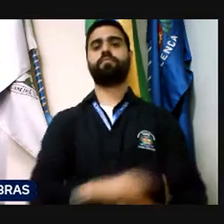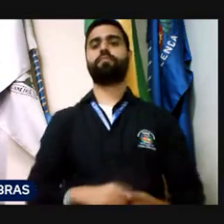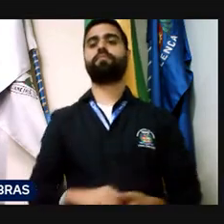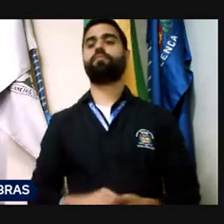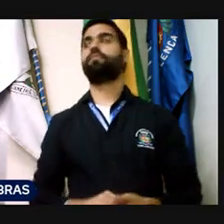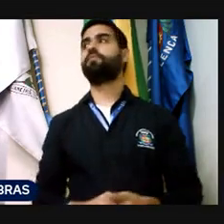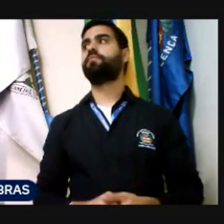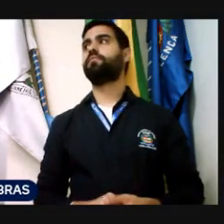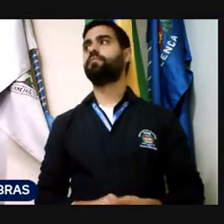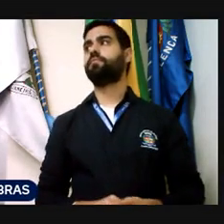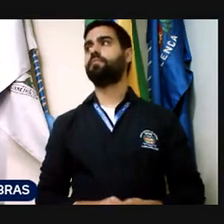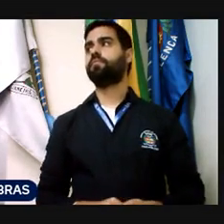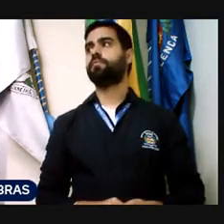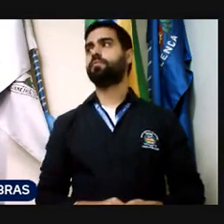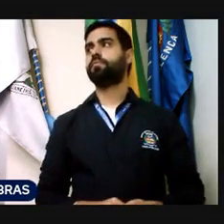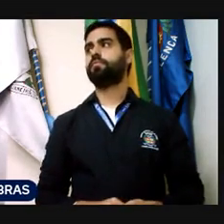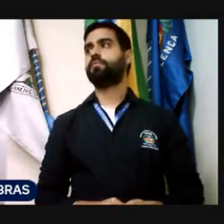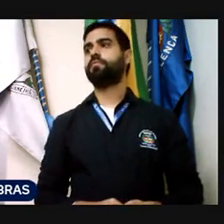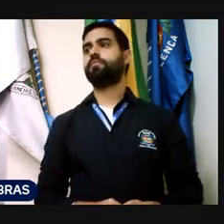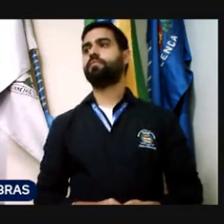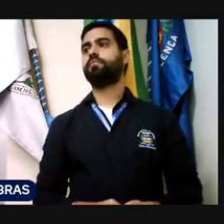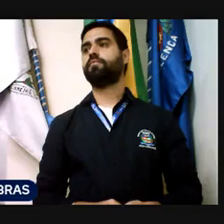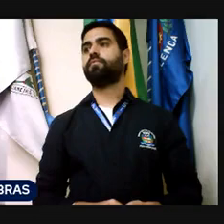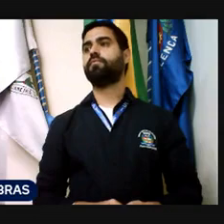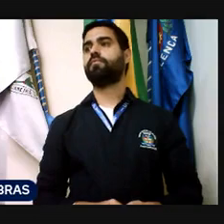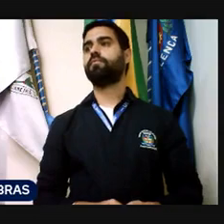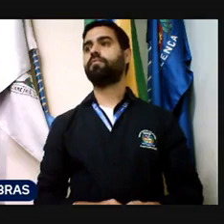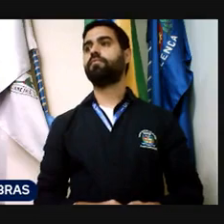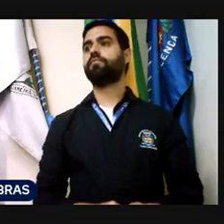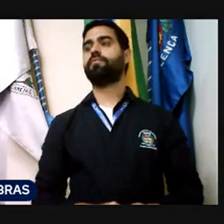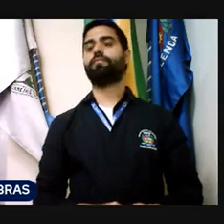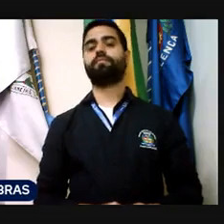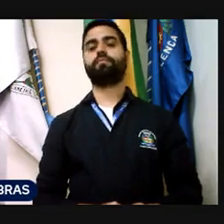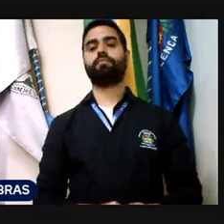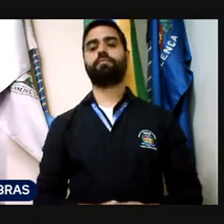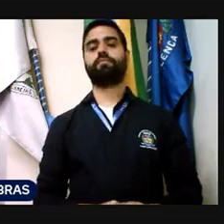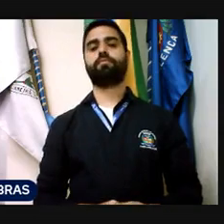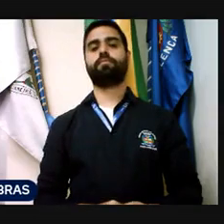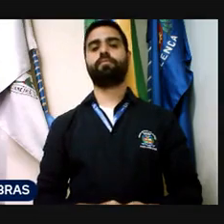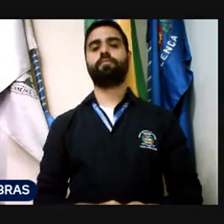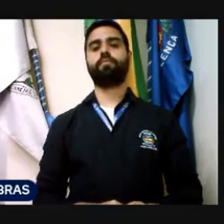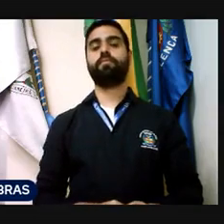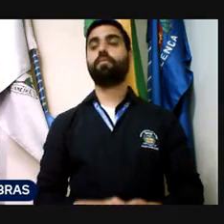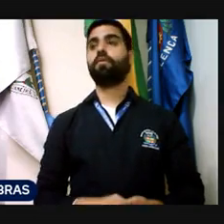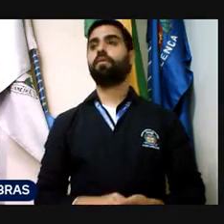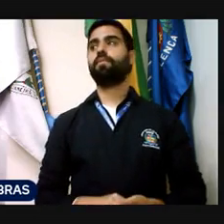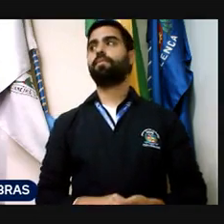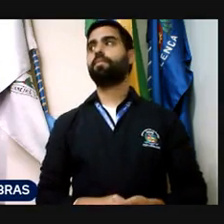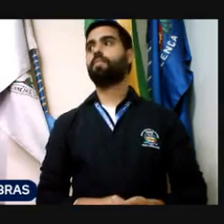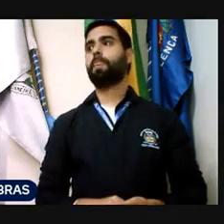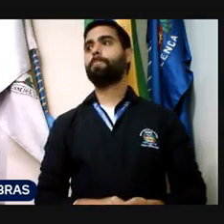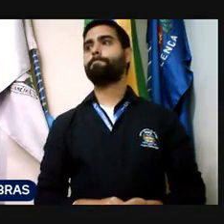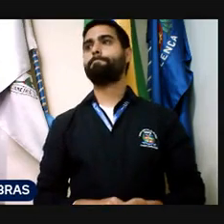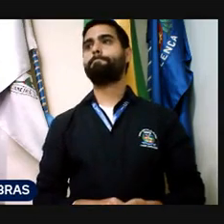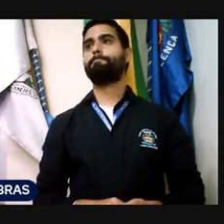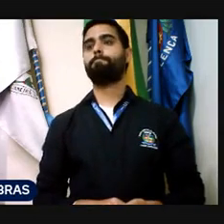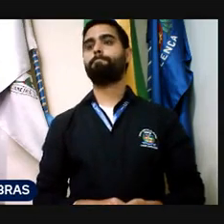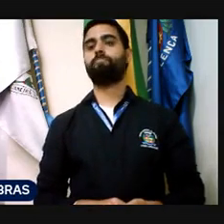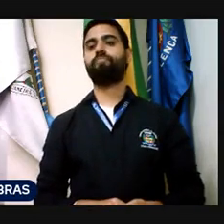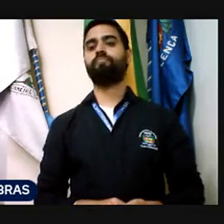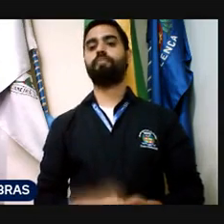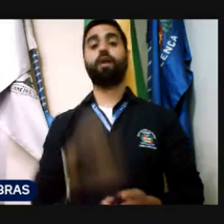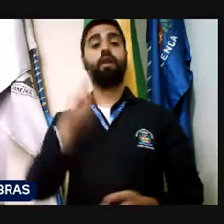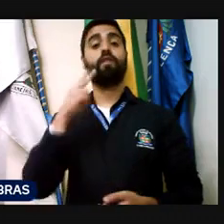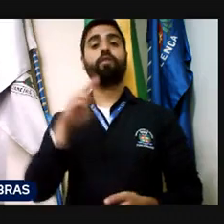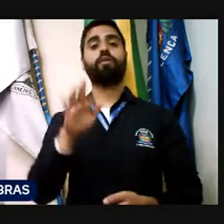Requerimento número 202-21, excelentíssimo senhor presidente. Vereador José Reinaldo. A